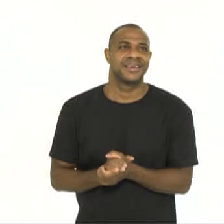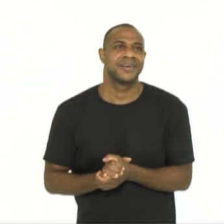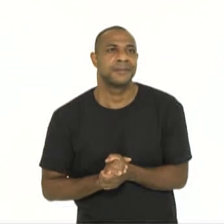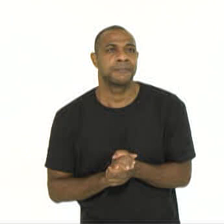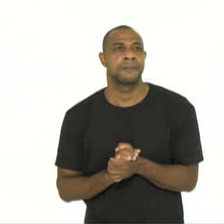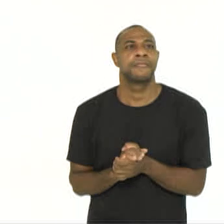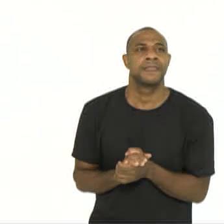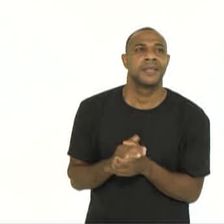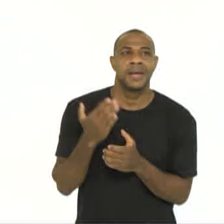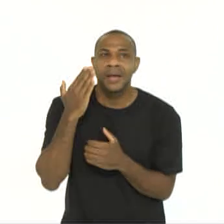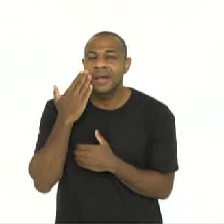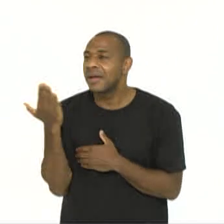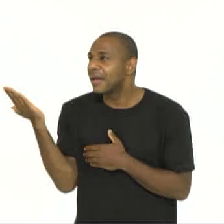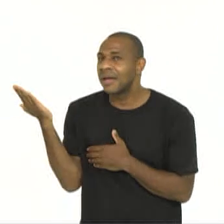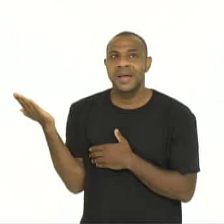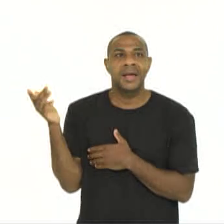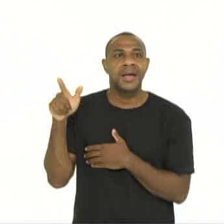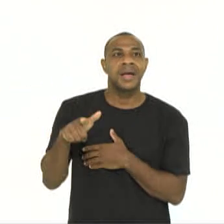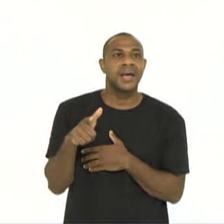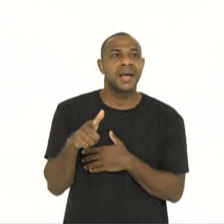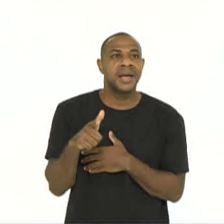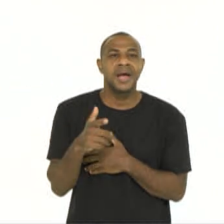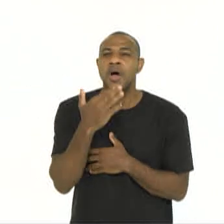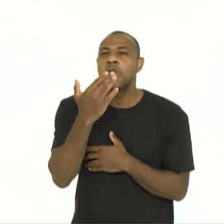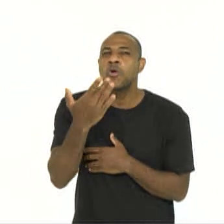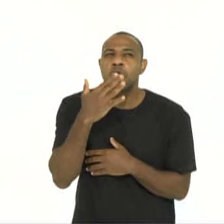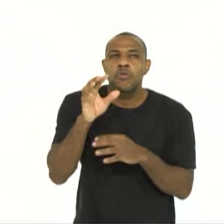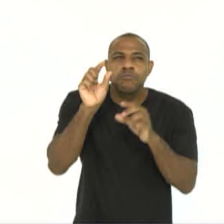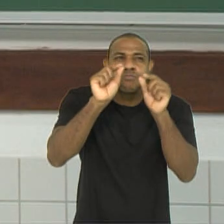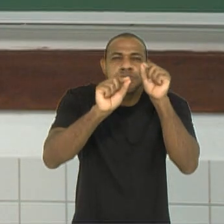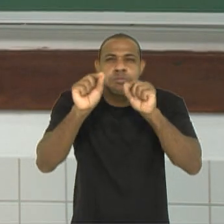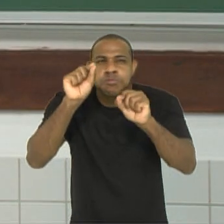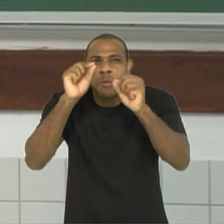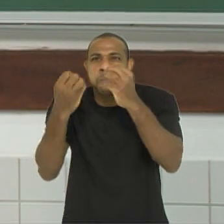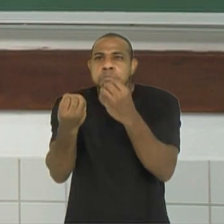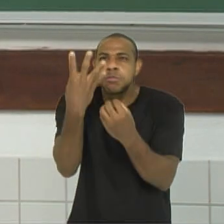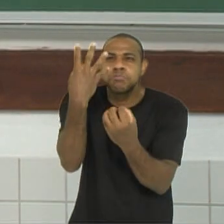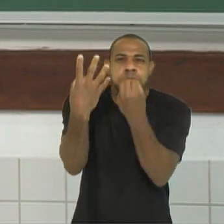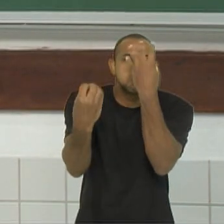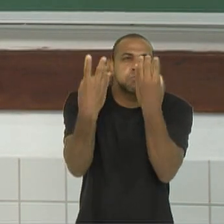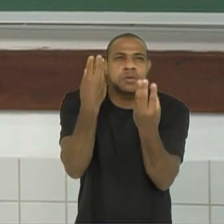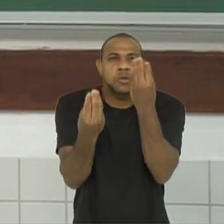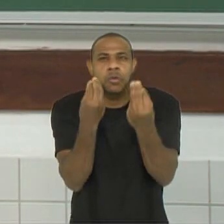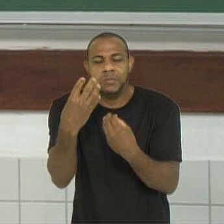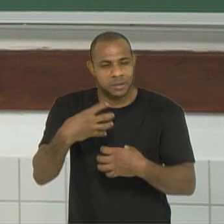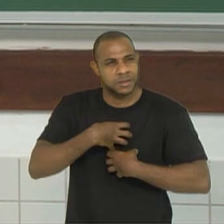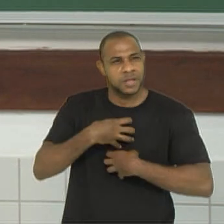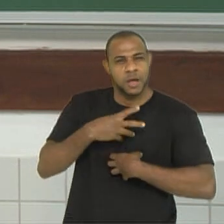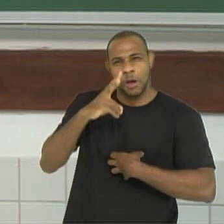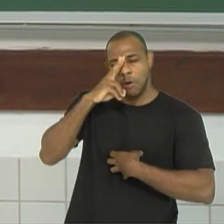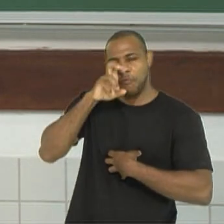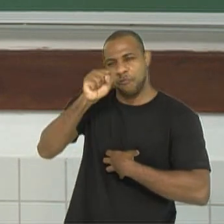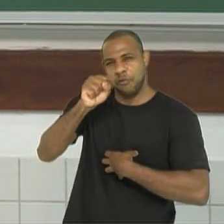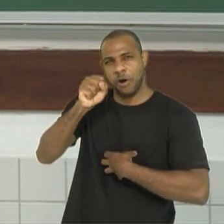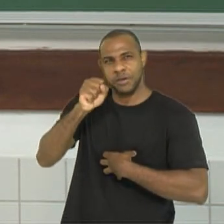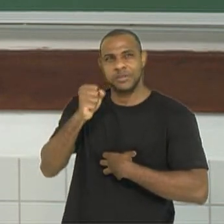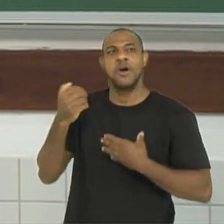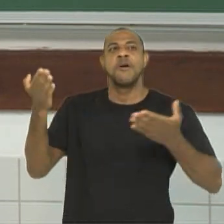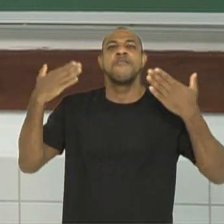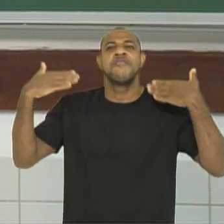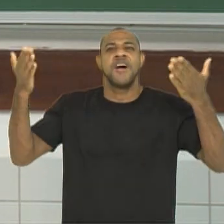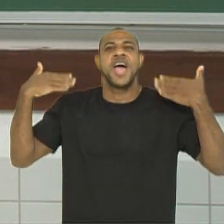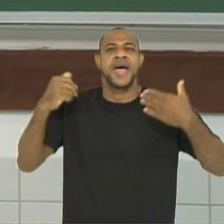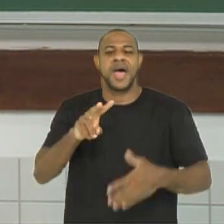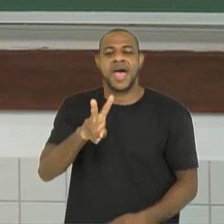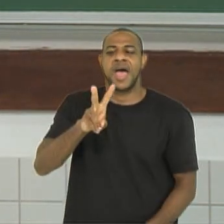Giuseppe. E aí, as tonalidades que ele vai escolher vão dar essa sensação forte do verão e tudo, tá?